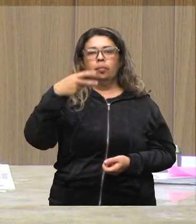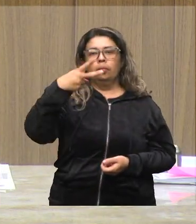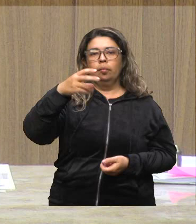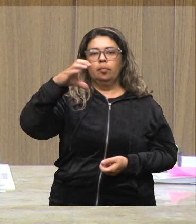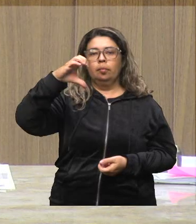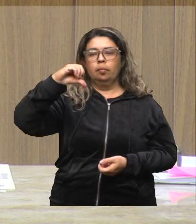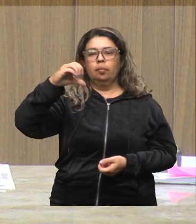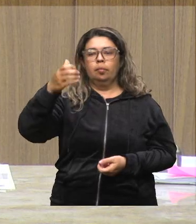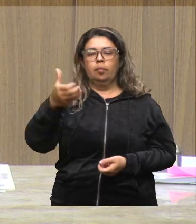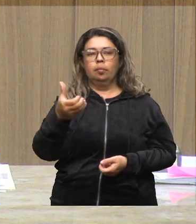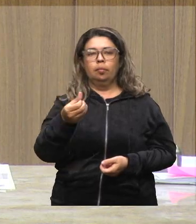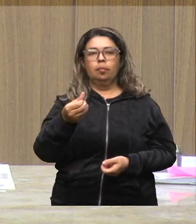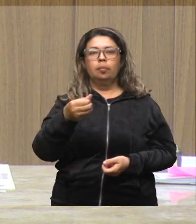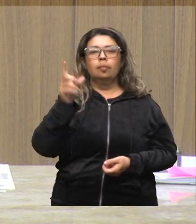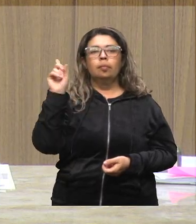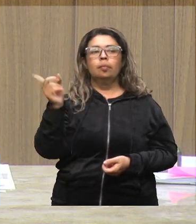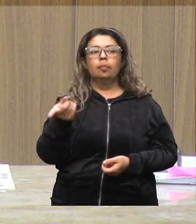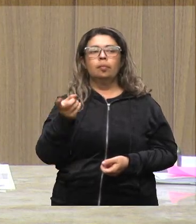de